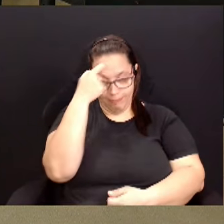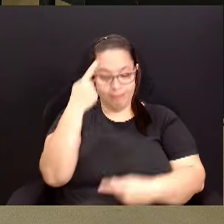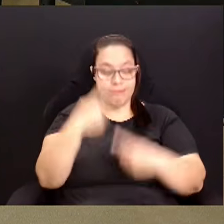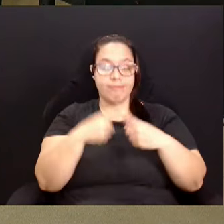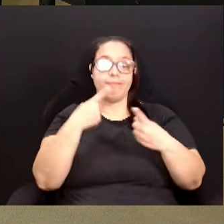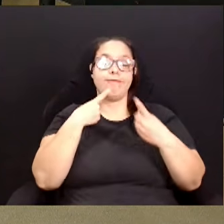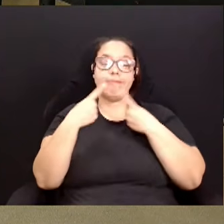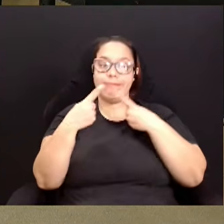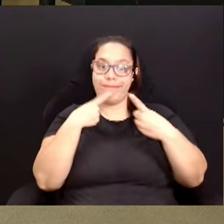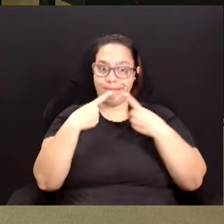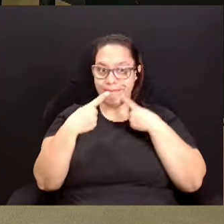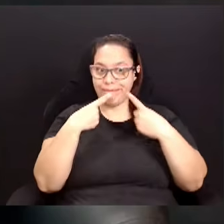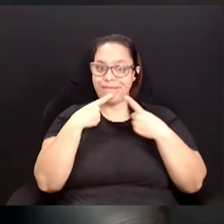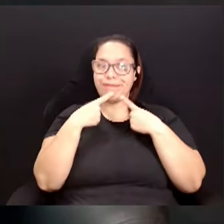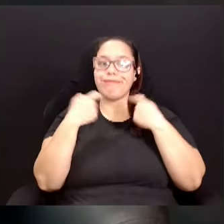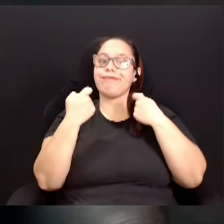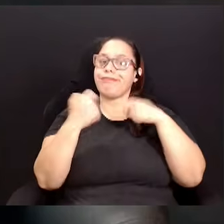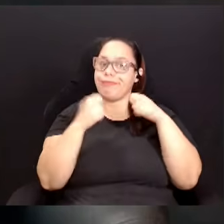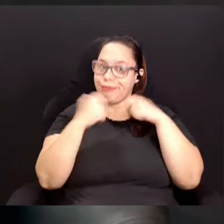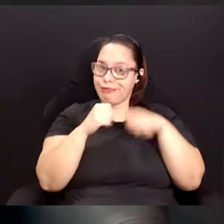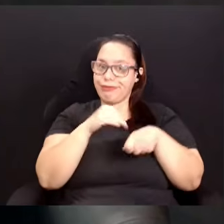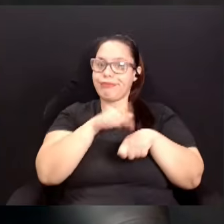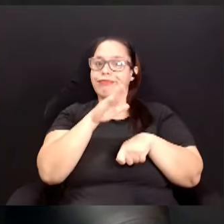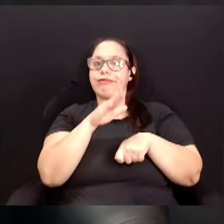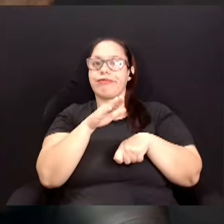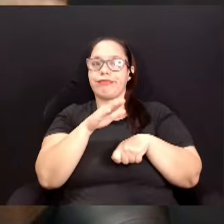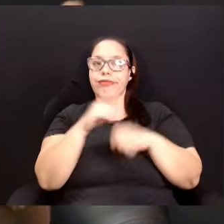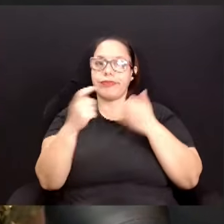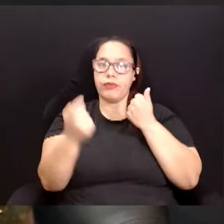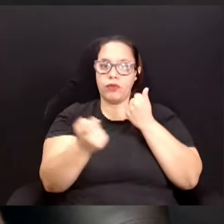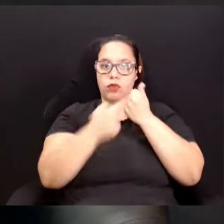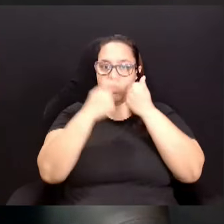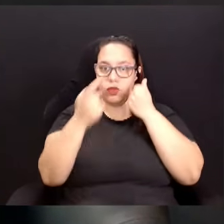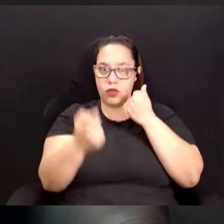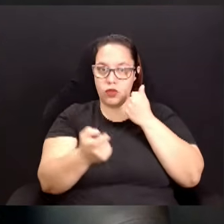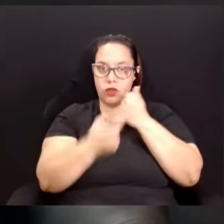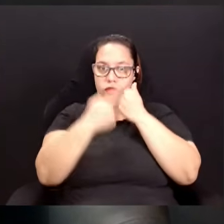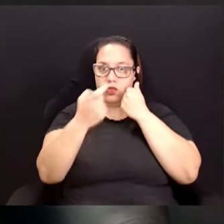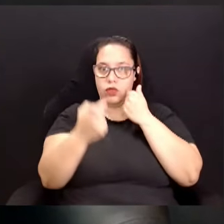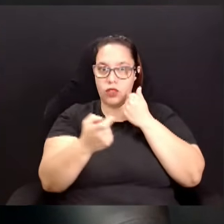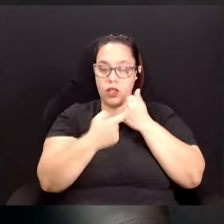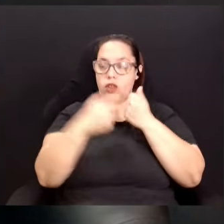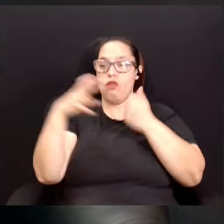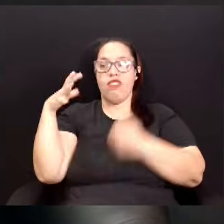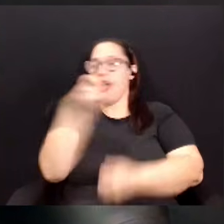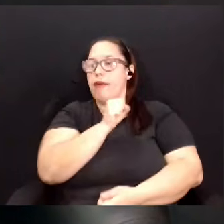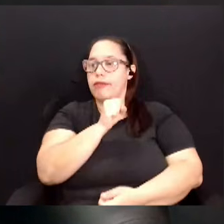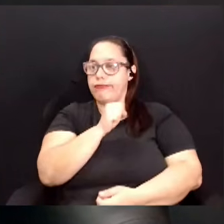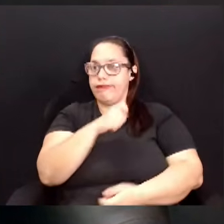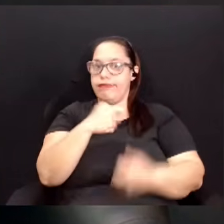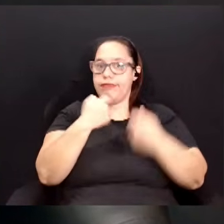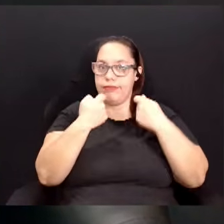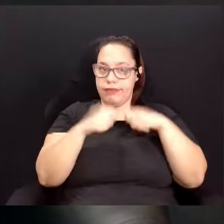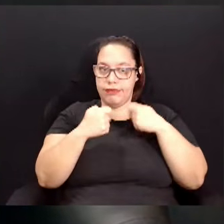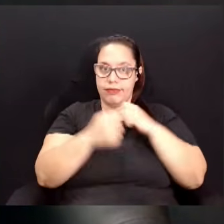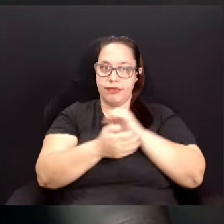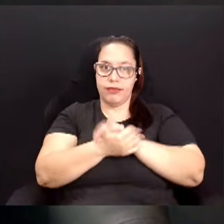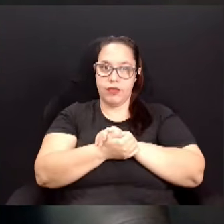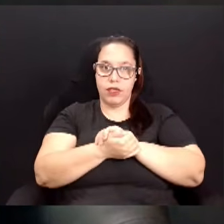Ele necessita muito mais do que um like. Ali quando a gente se faz correndo. Ele precisa de perguntas,